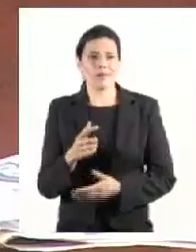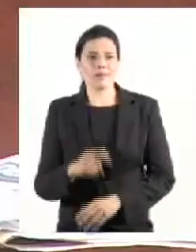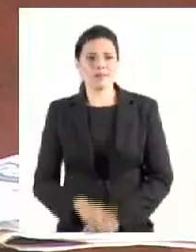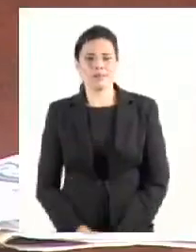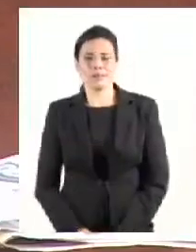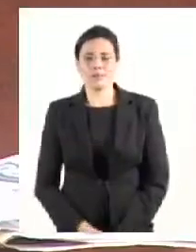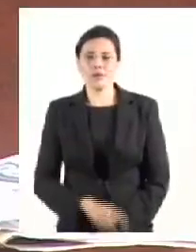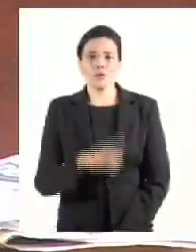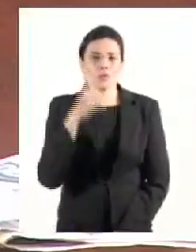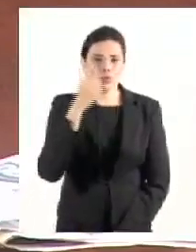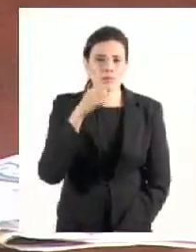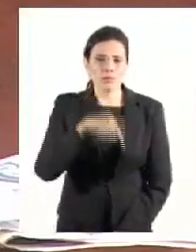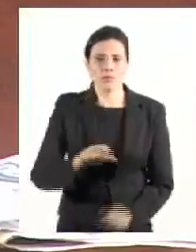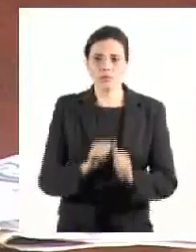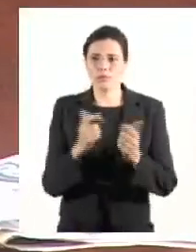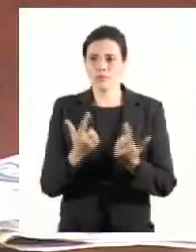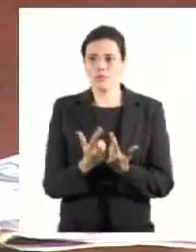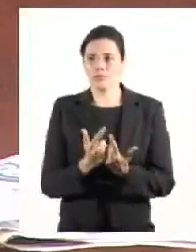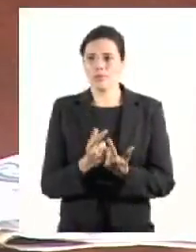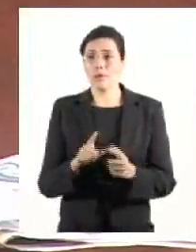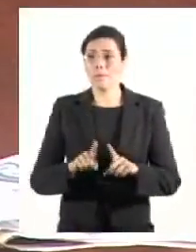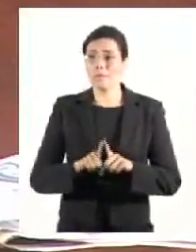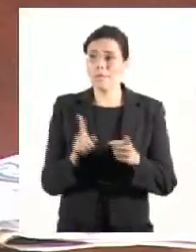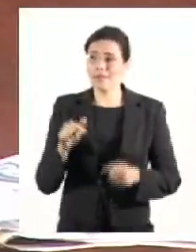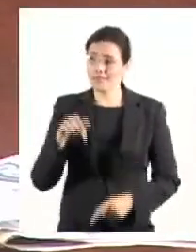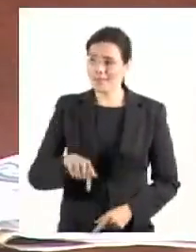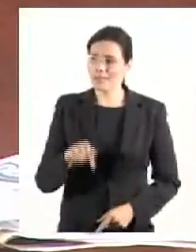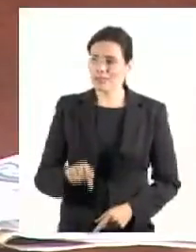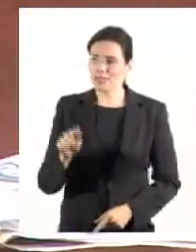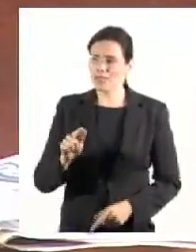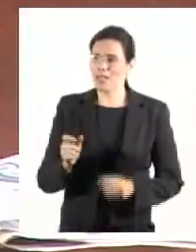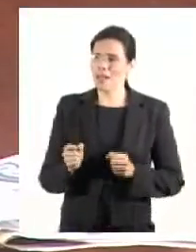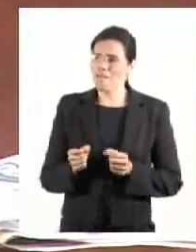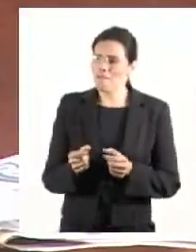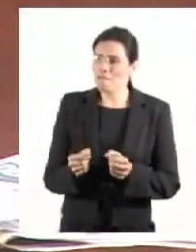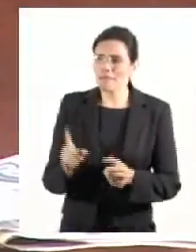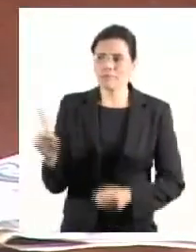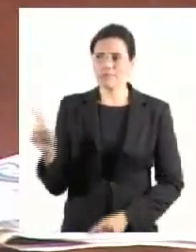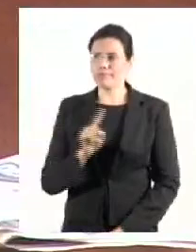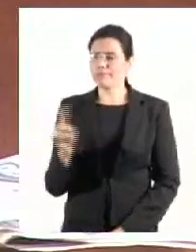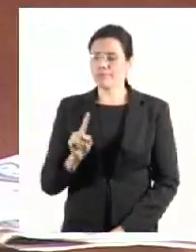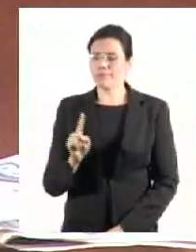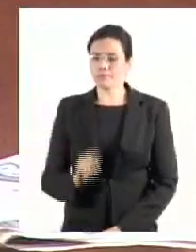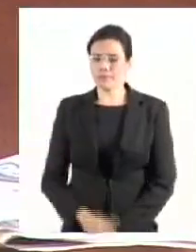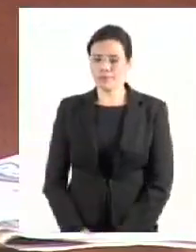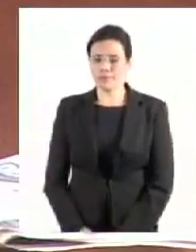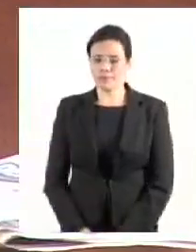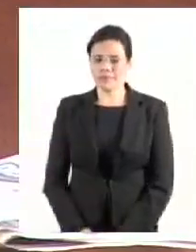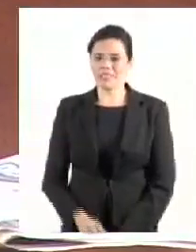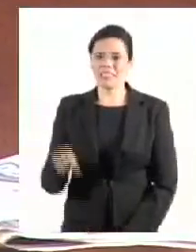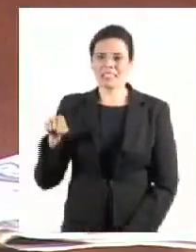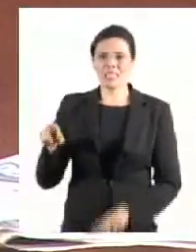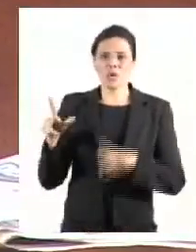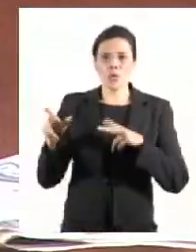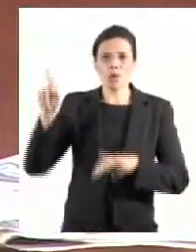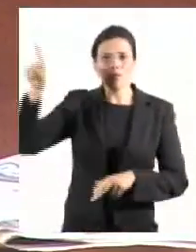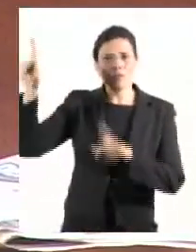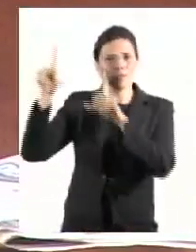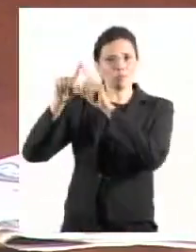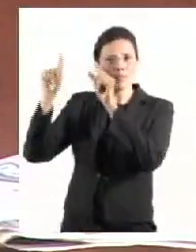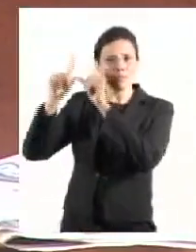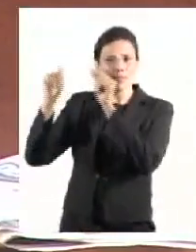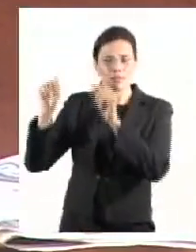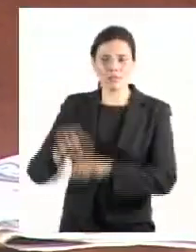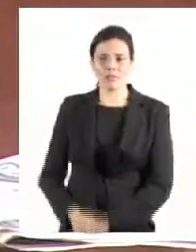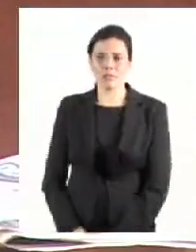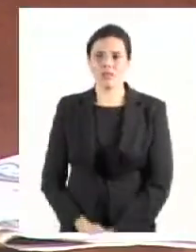comprar. Essa casa não vai ser igual ao que houve em Brasília, com mensalão em Brasília.